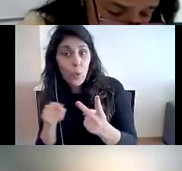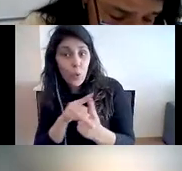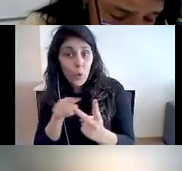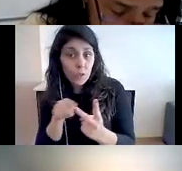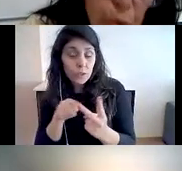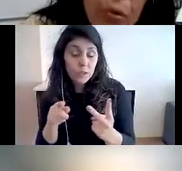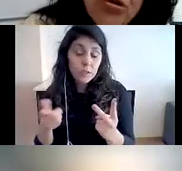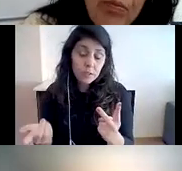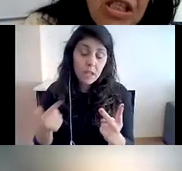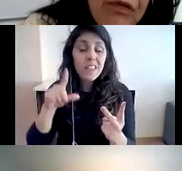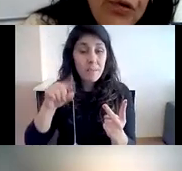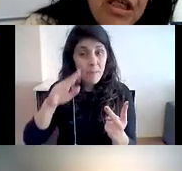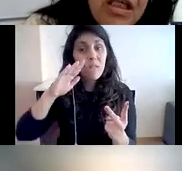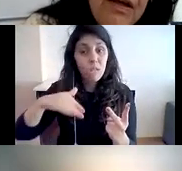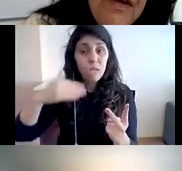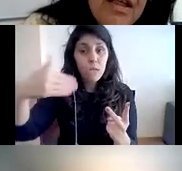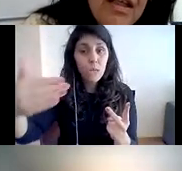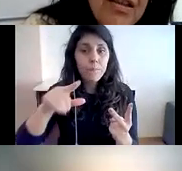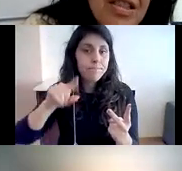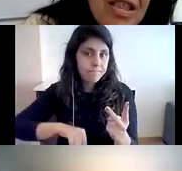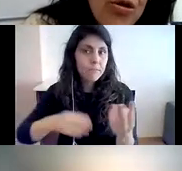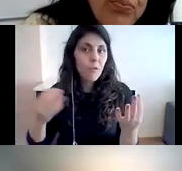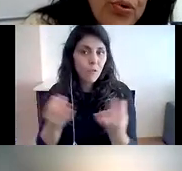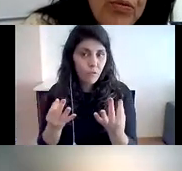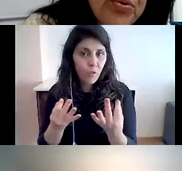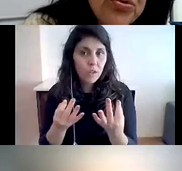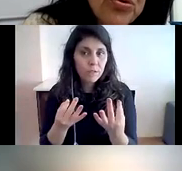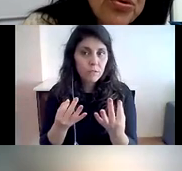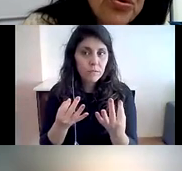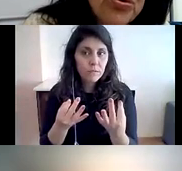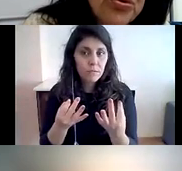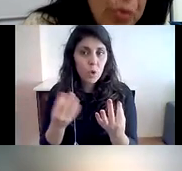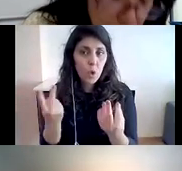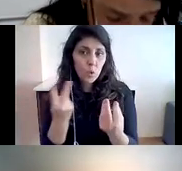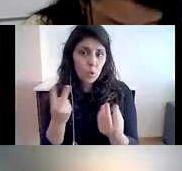caminhos futuros, também já foi aqui trazido por ambos